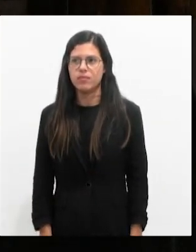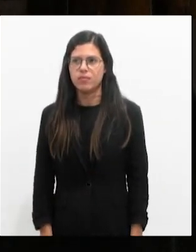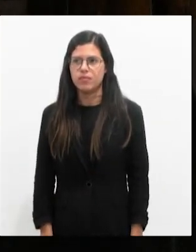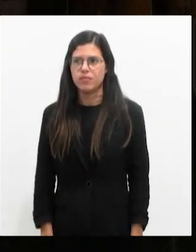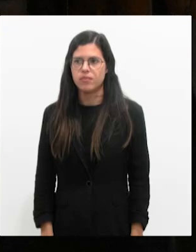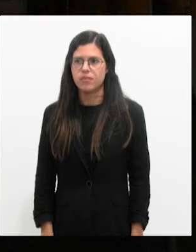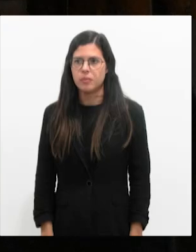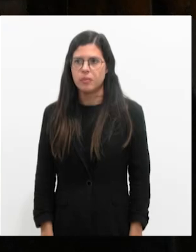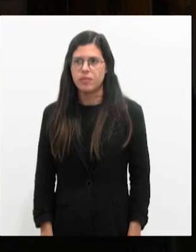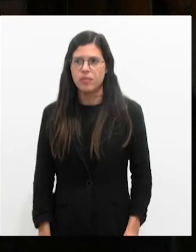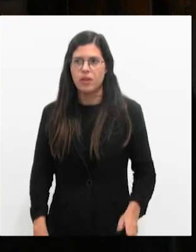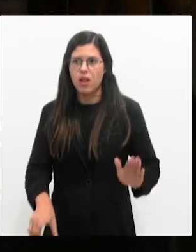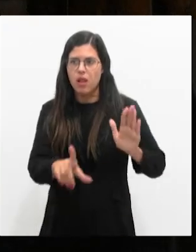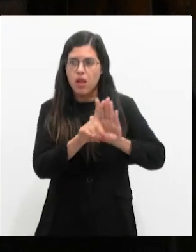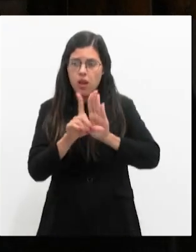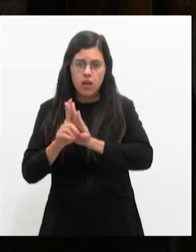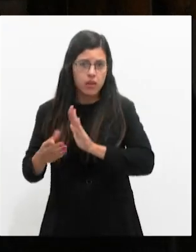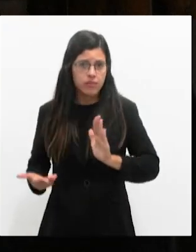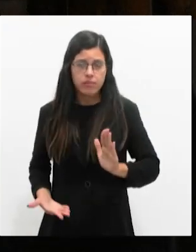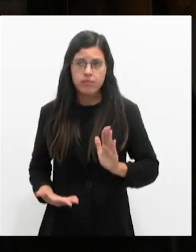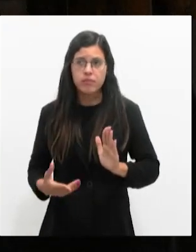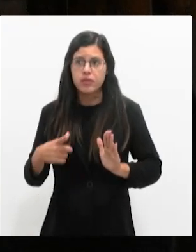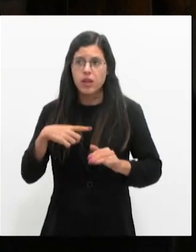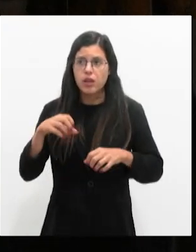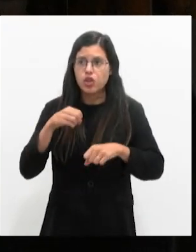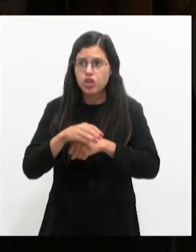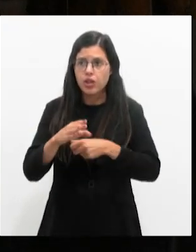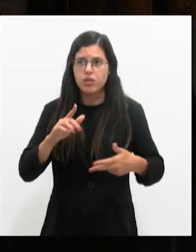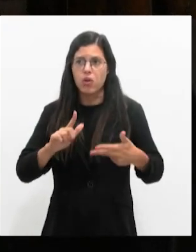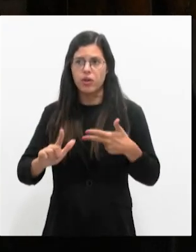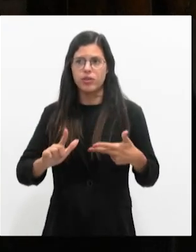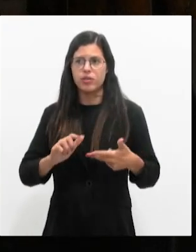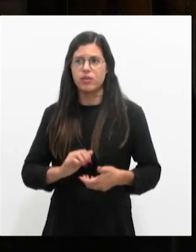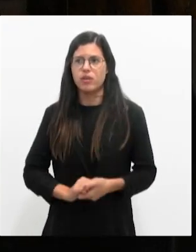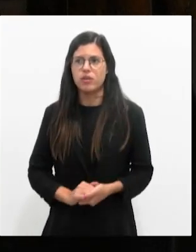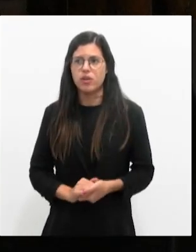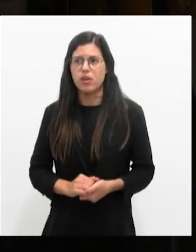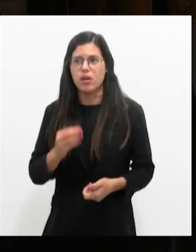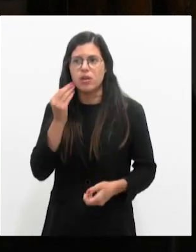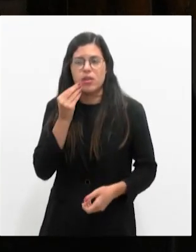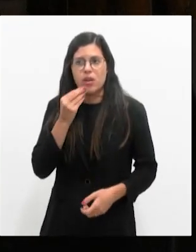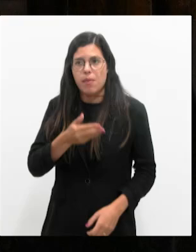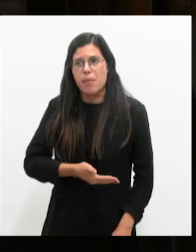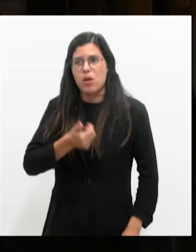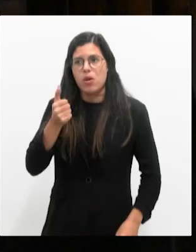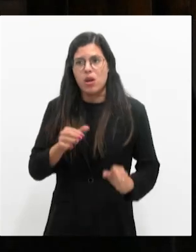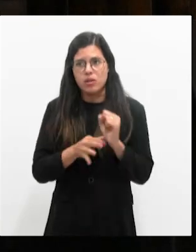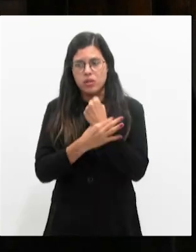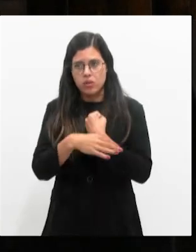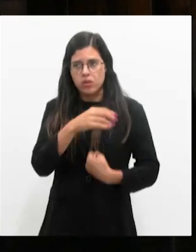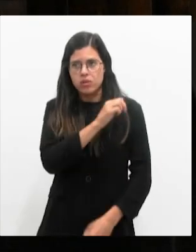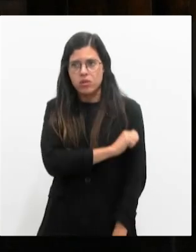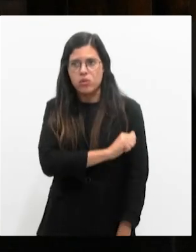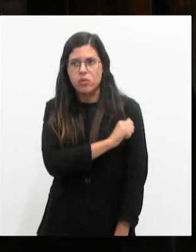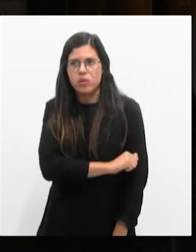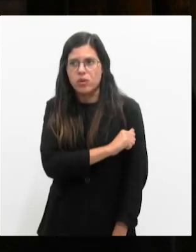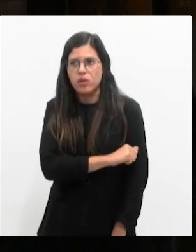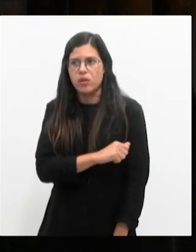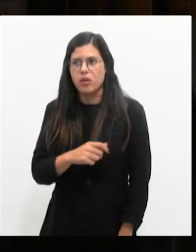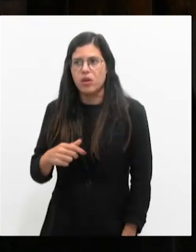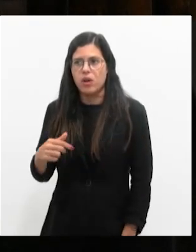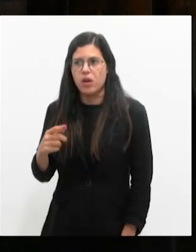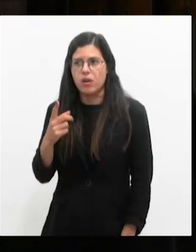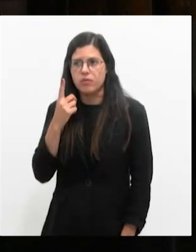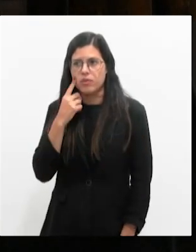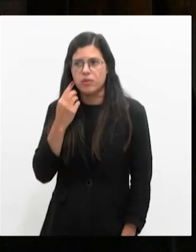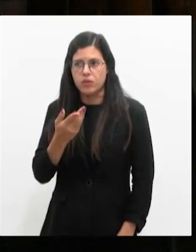É lei que não acaba mais, meu filho. É indicação que não acaba mais. Para a gente tentar melhorar a segurança do Rio de Janeiro. Aí tivemos uma sem vergonhice dessa